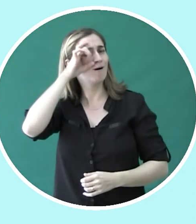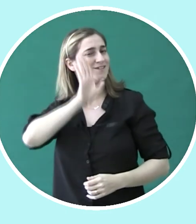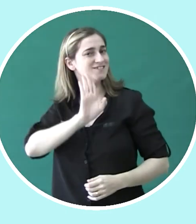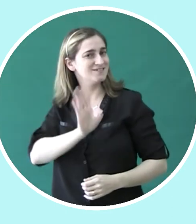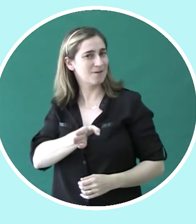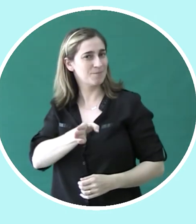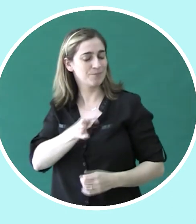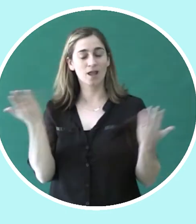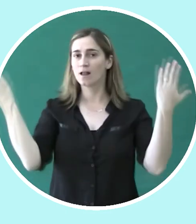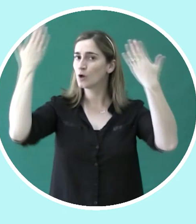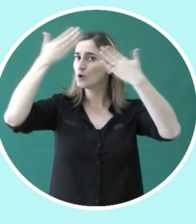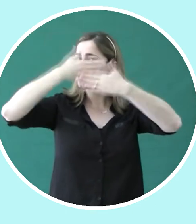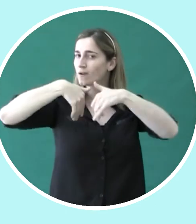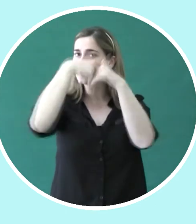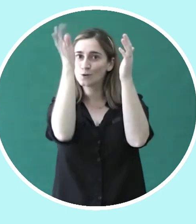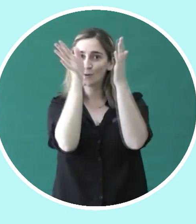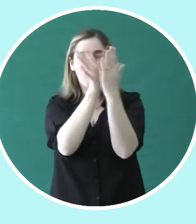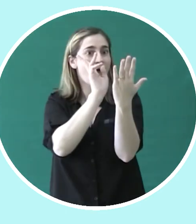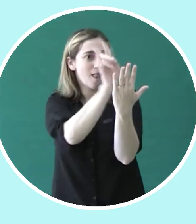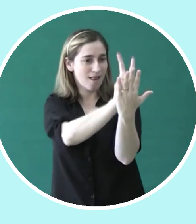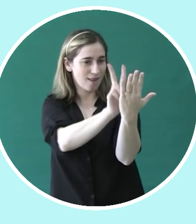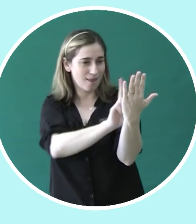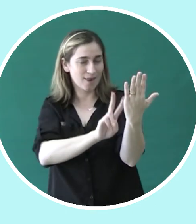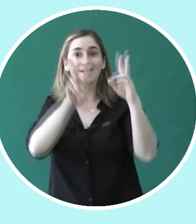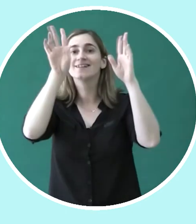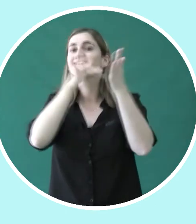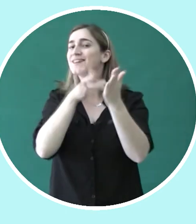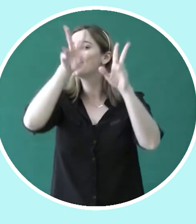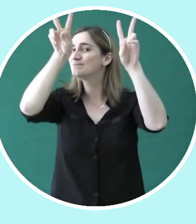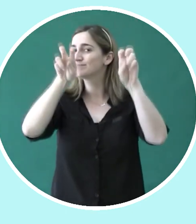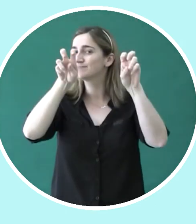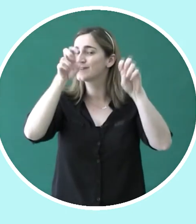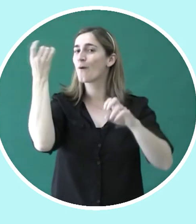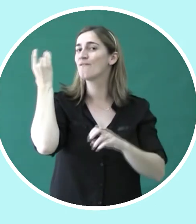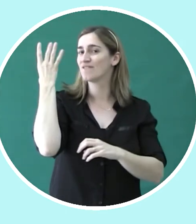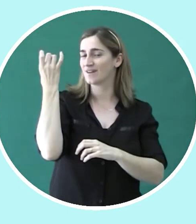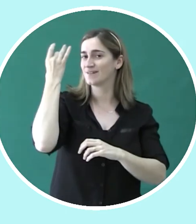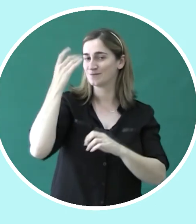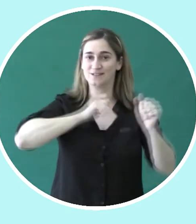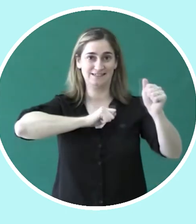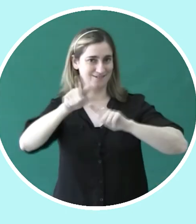óculos. Passou toda a noite a ler O Vagabundo das Estrelas.